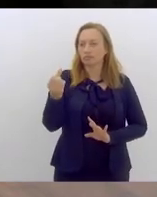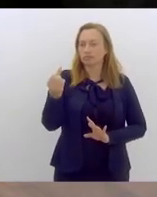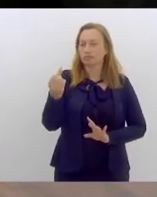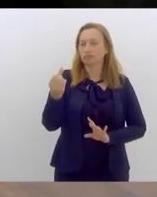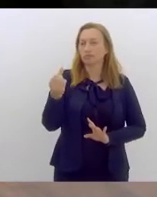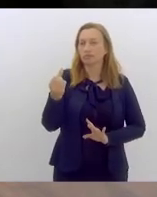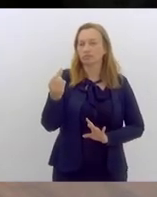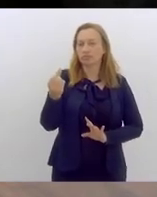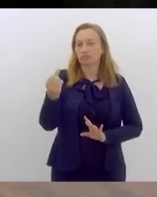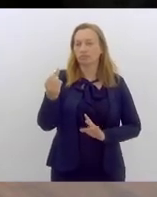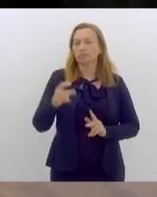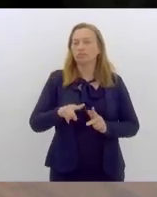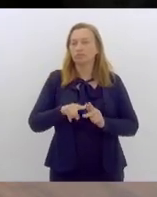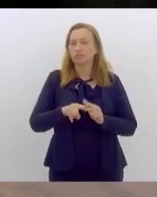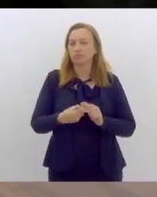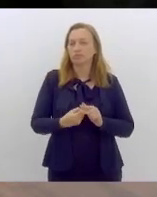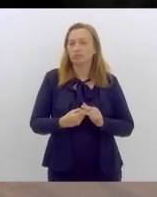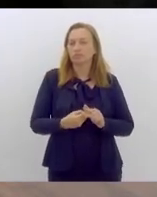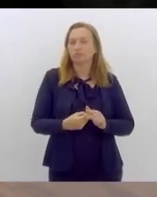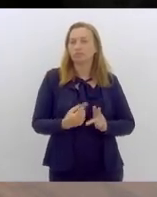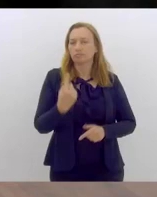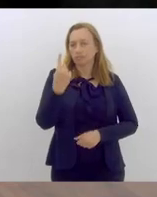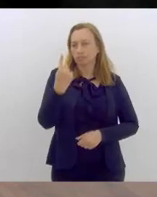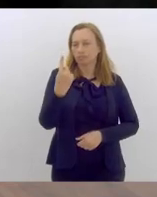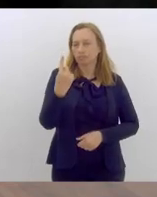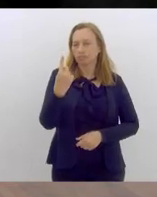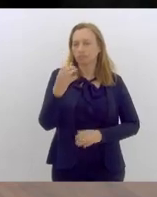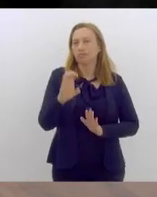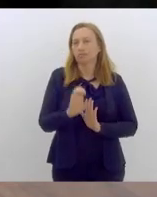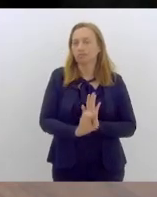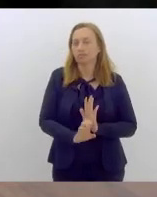6 emendas modificativas e uma